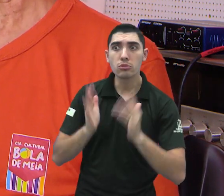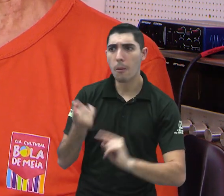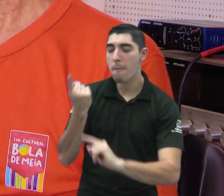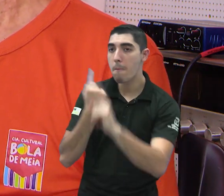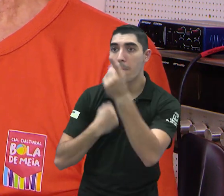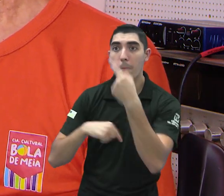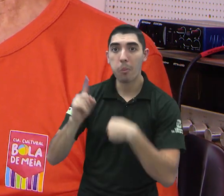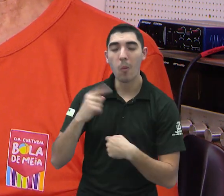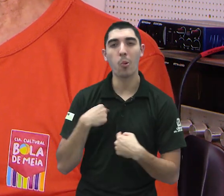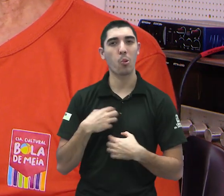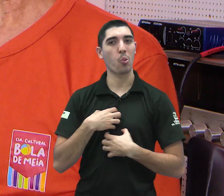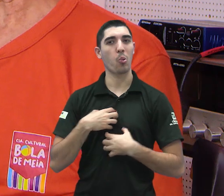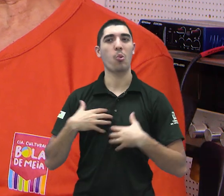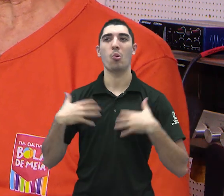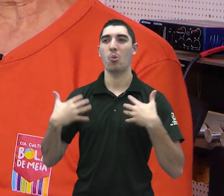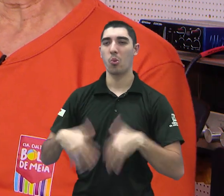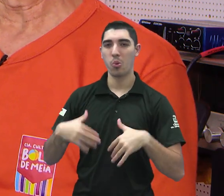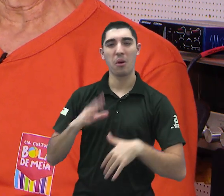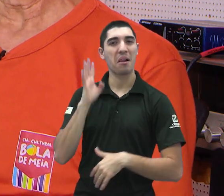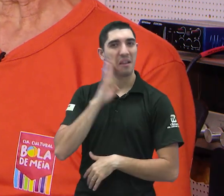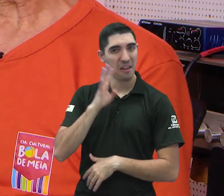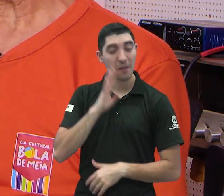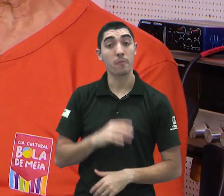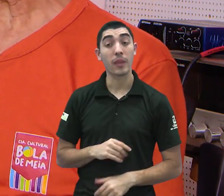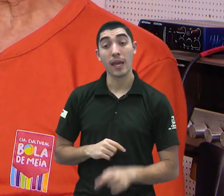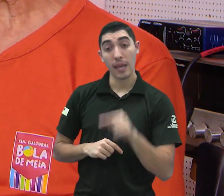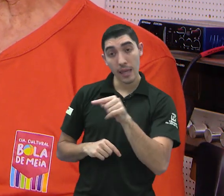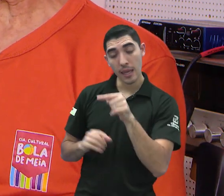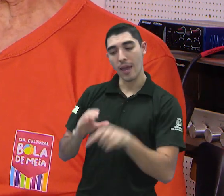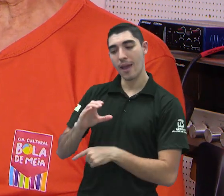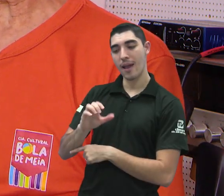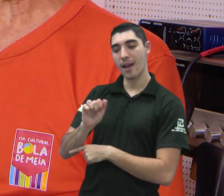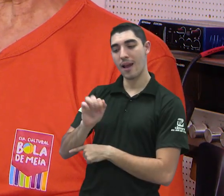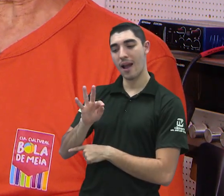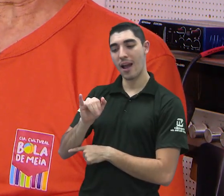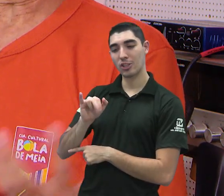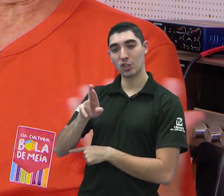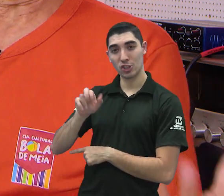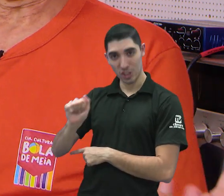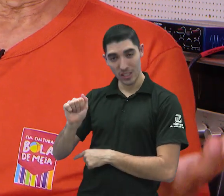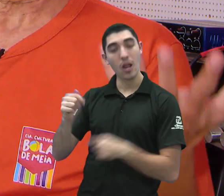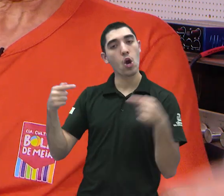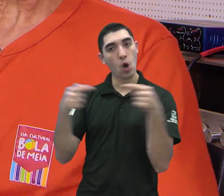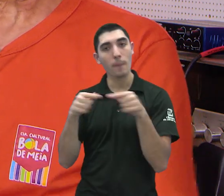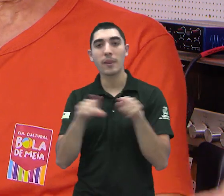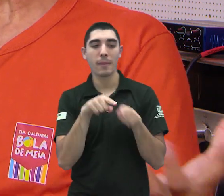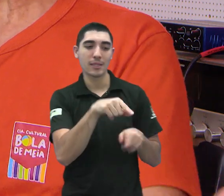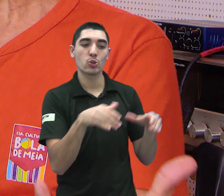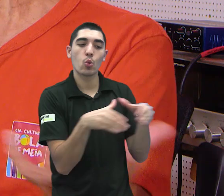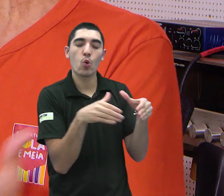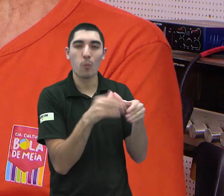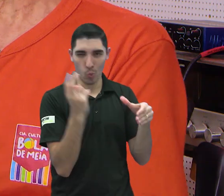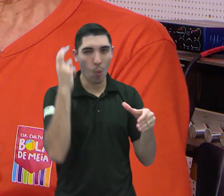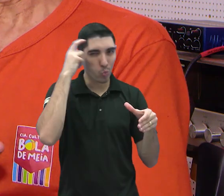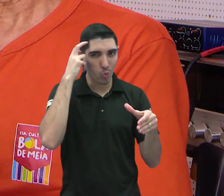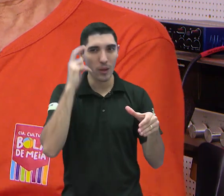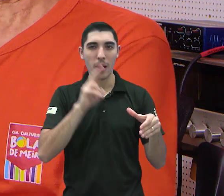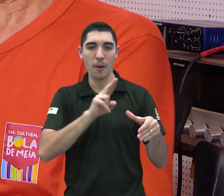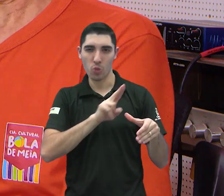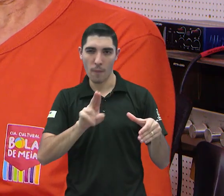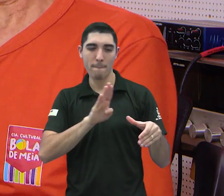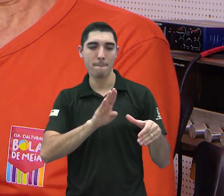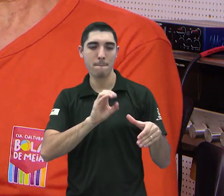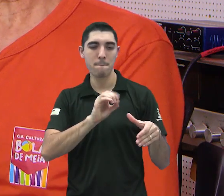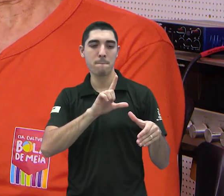surpresa, né? Então foi bem legal. E a catira tem essa história do bola de meia, quer dizer, a gente queria trazer,